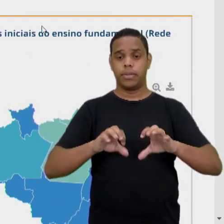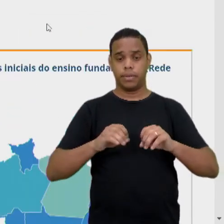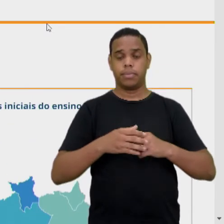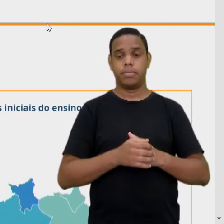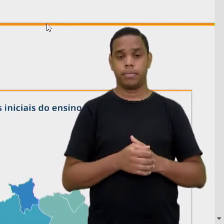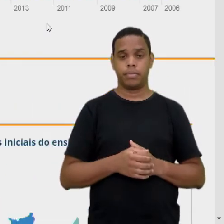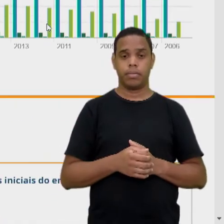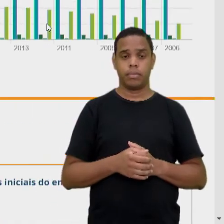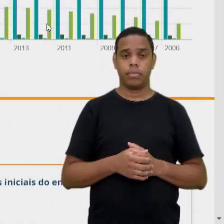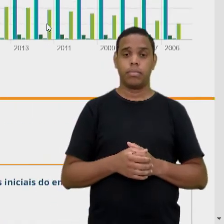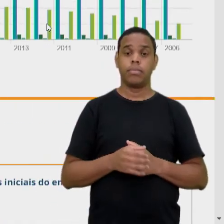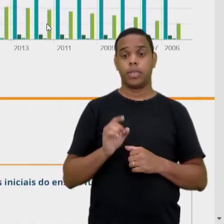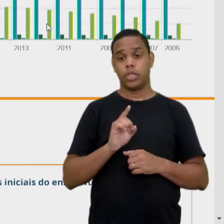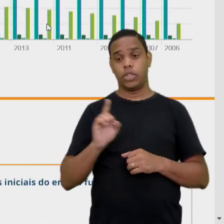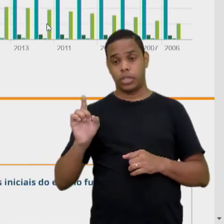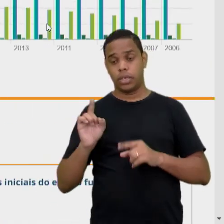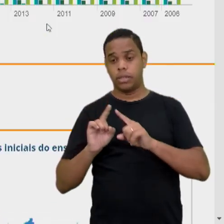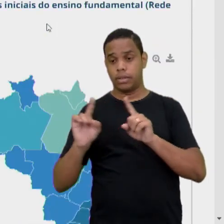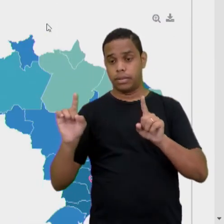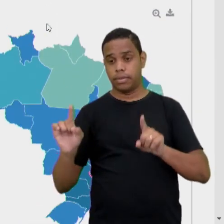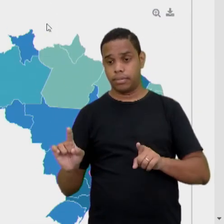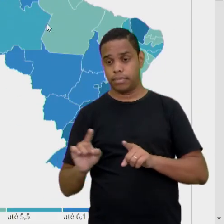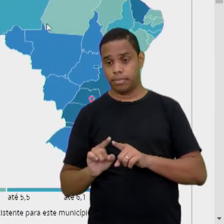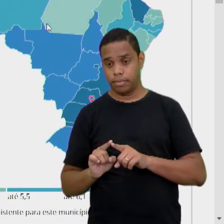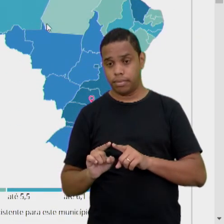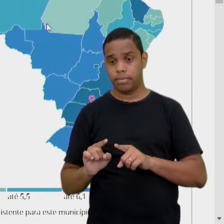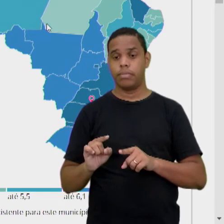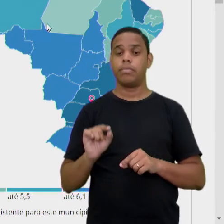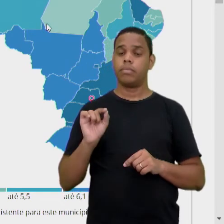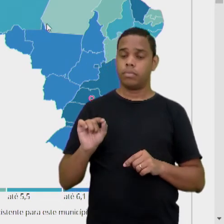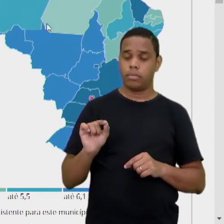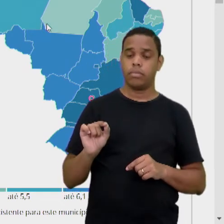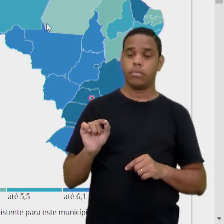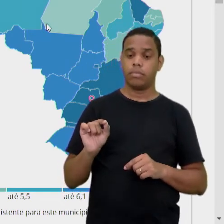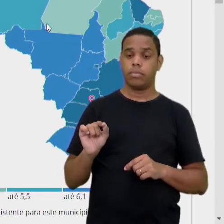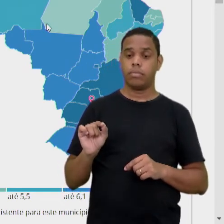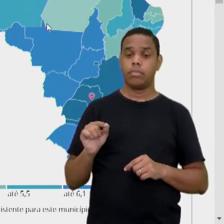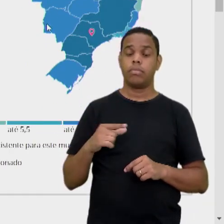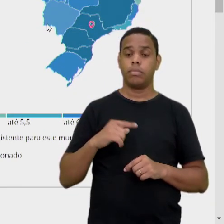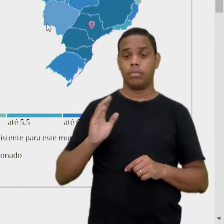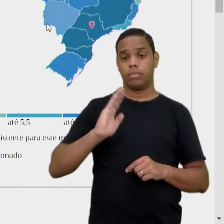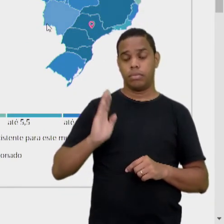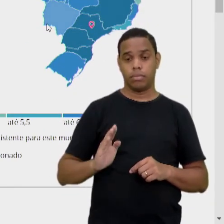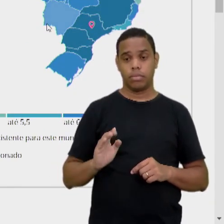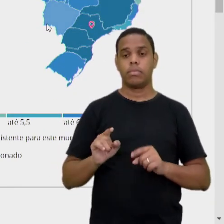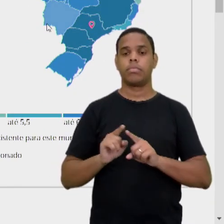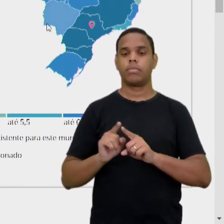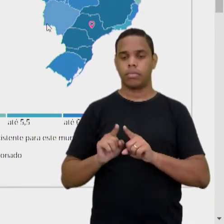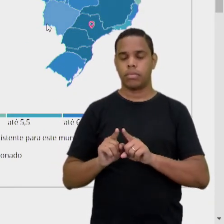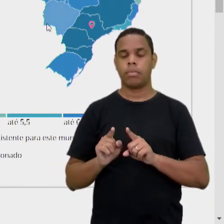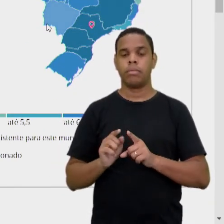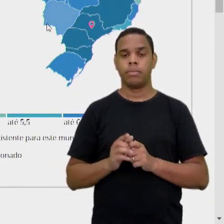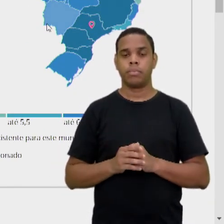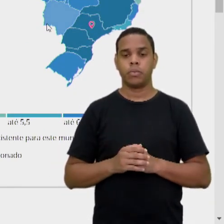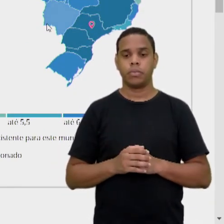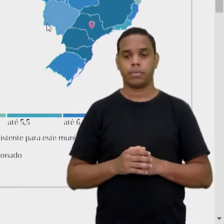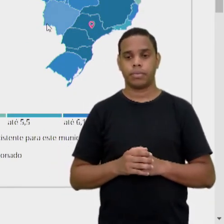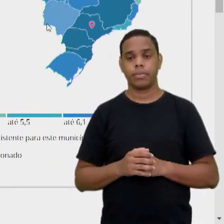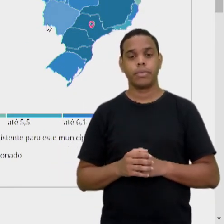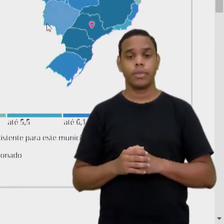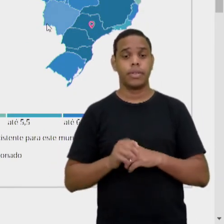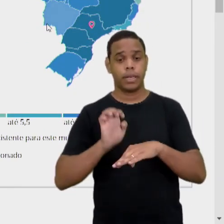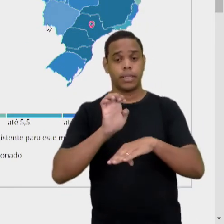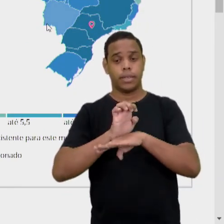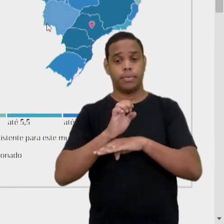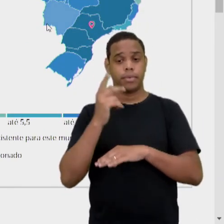ensino. E aqui do lado direito, da mesma coisa que nós temos lá no do Brasil, nós temos também, né, aqui do